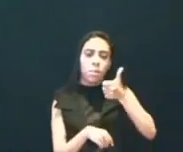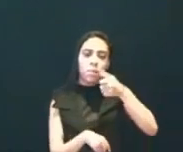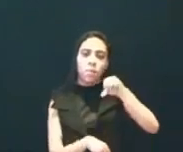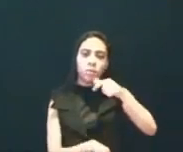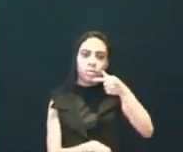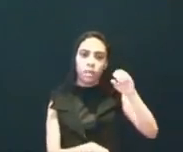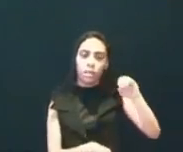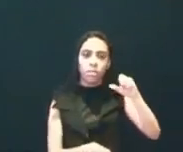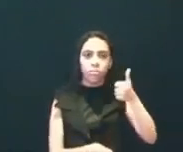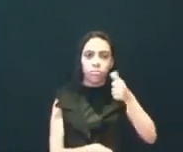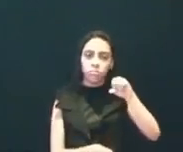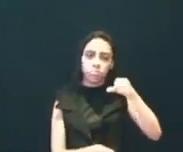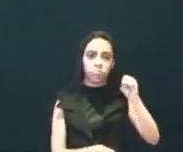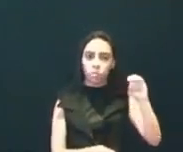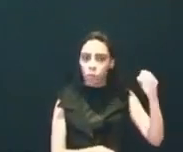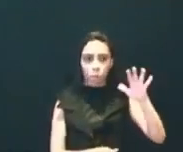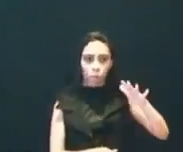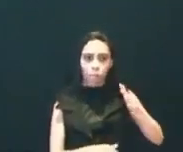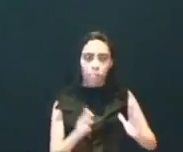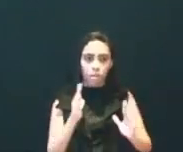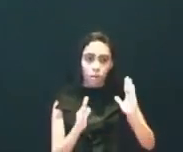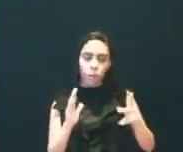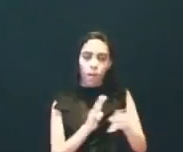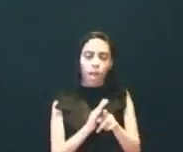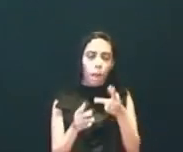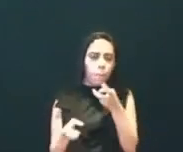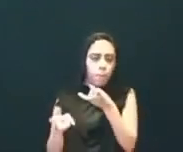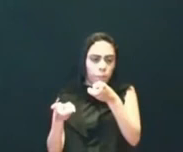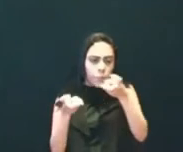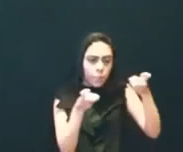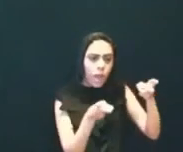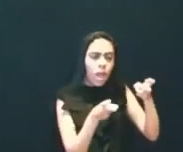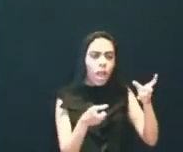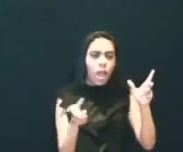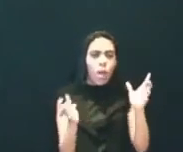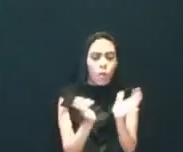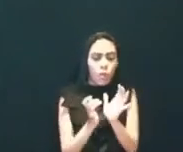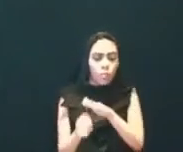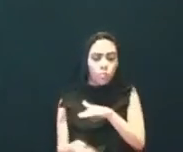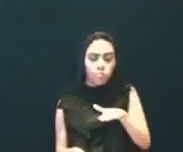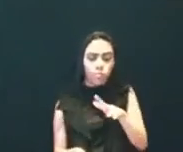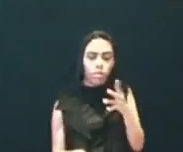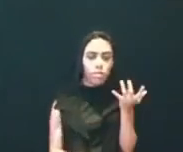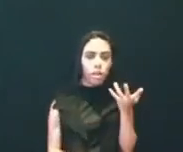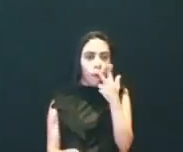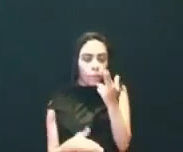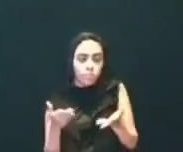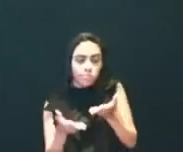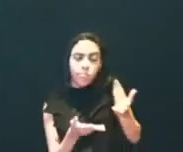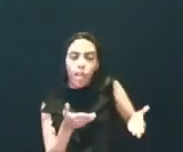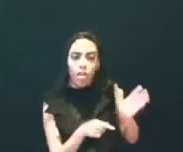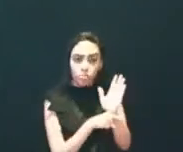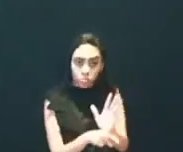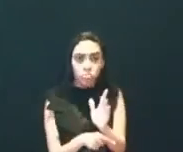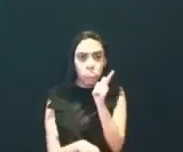1970, 1980, quando a gente começou a ter uma grande quantidade de quimioterápicos e a gente pôde